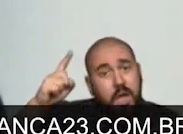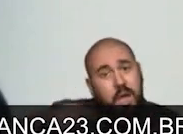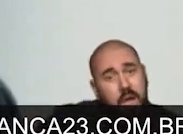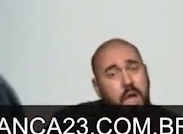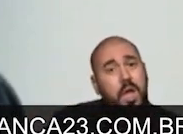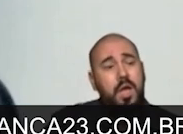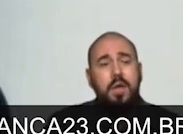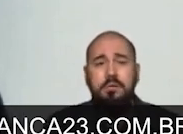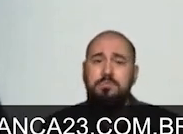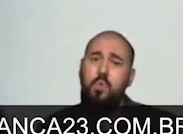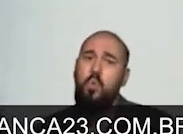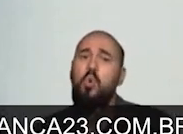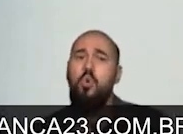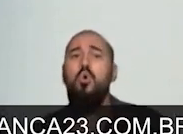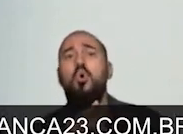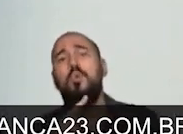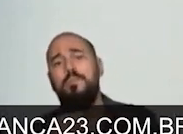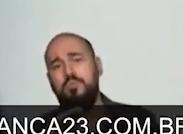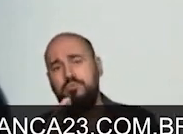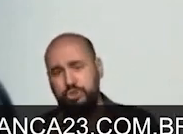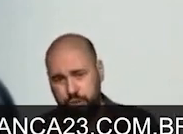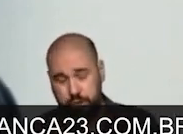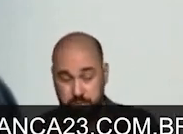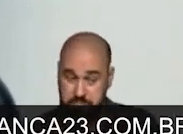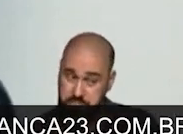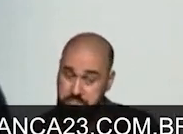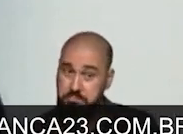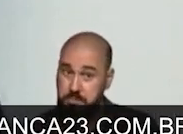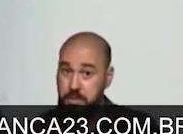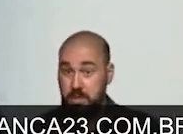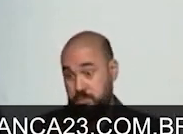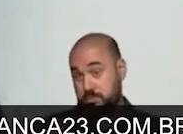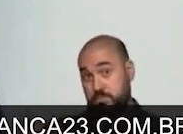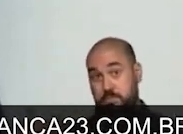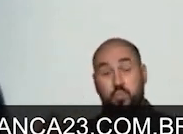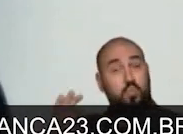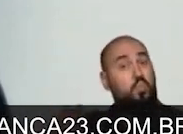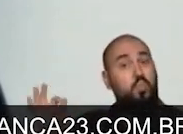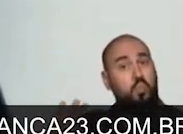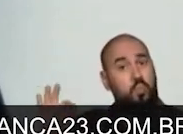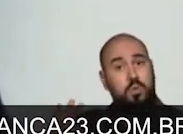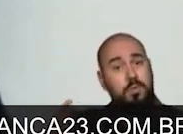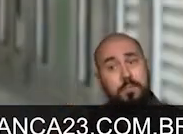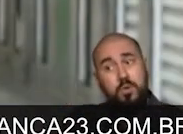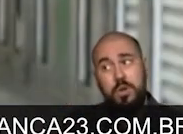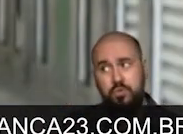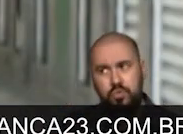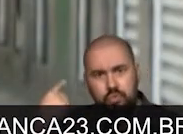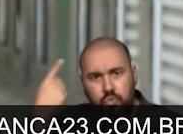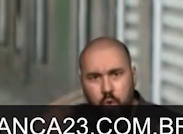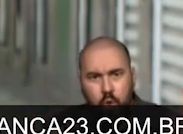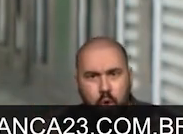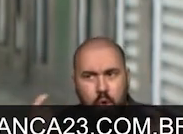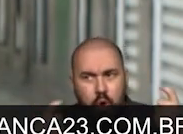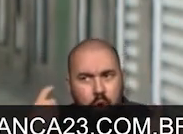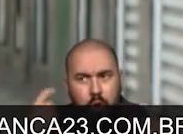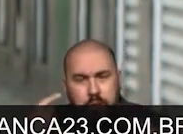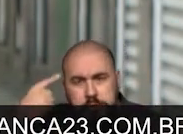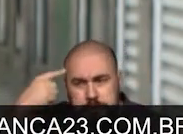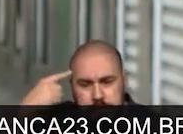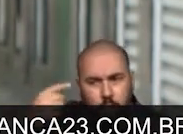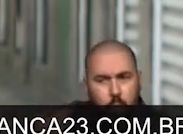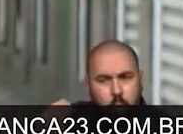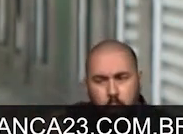associados a Oropouche, né? Isso nunca foi descrito anteriormente, por isso que toda essa cautela. O Oropouche é